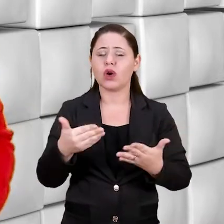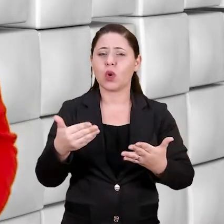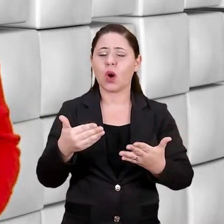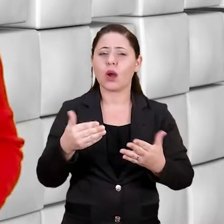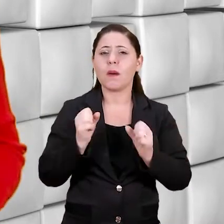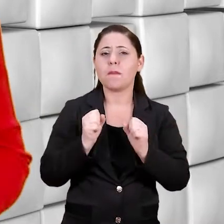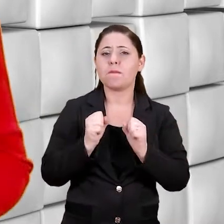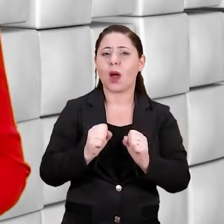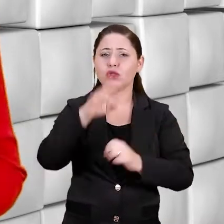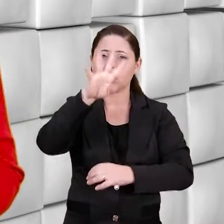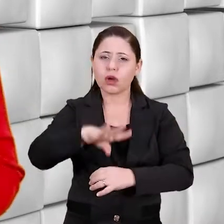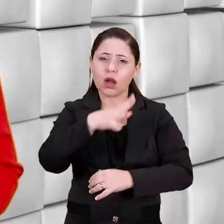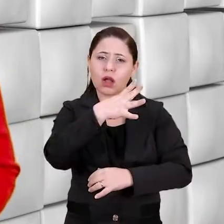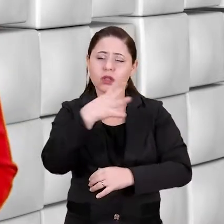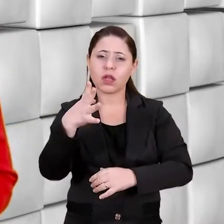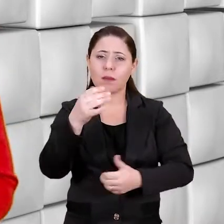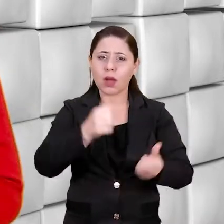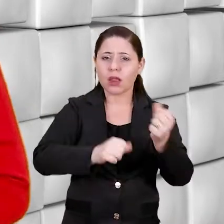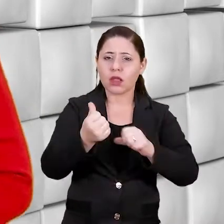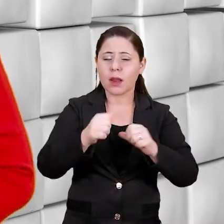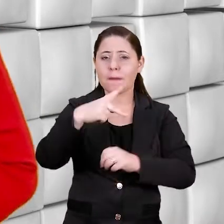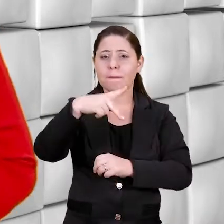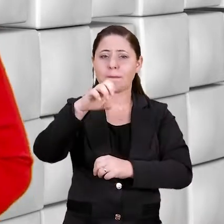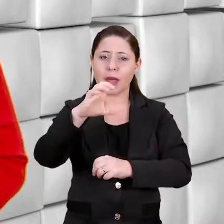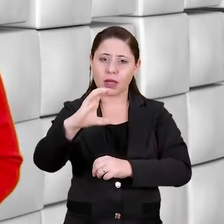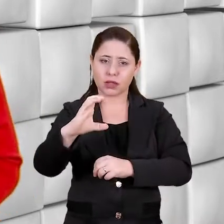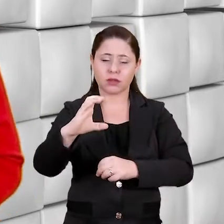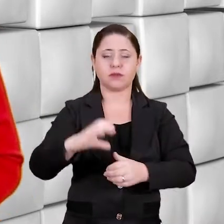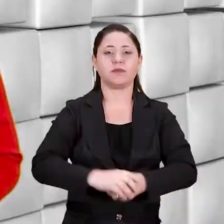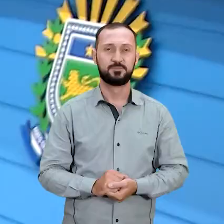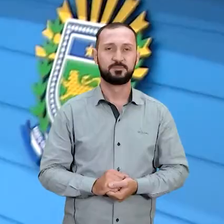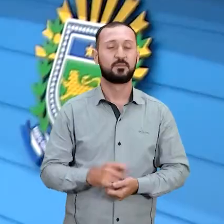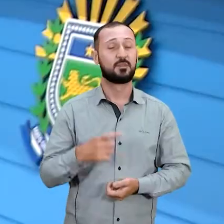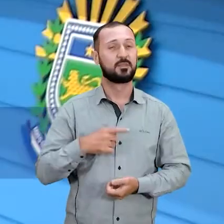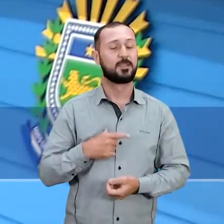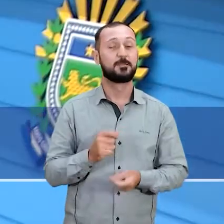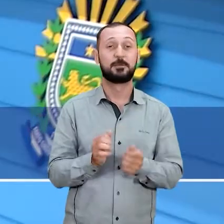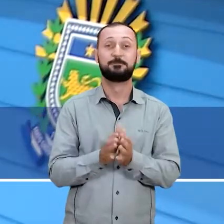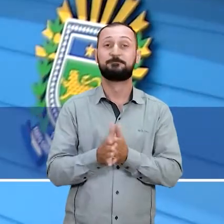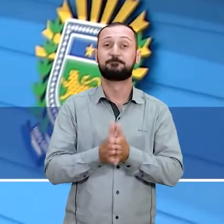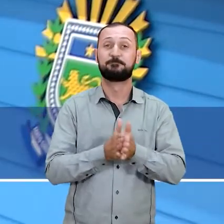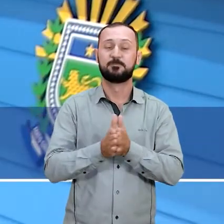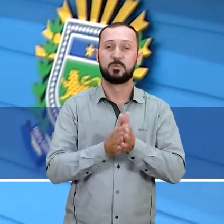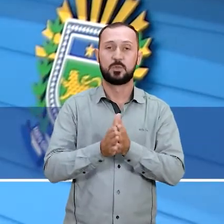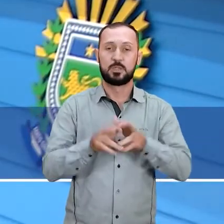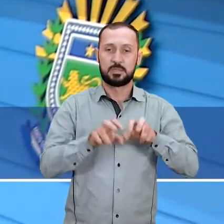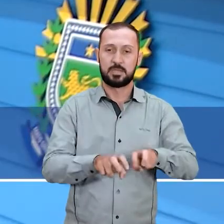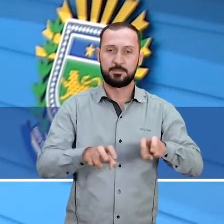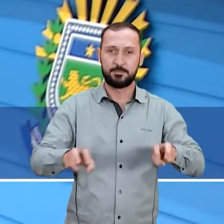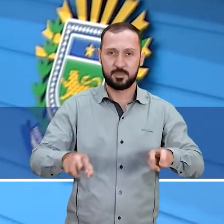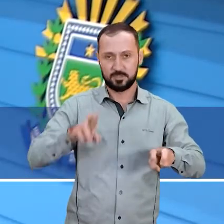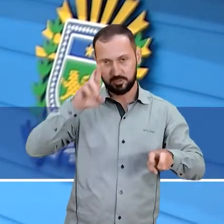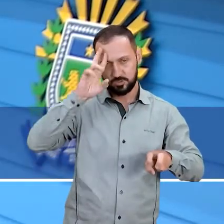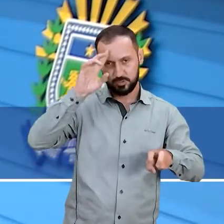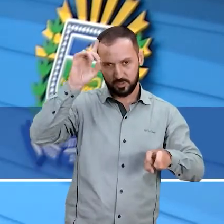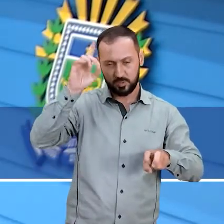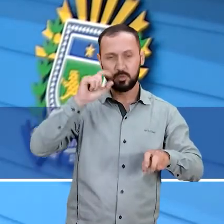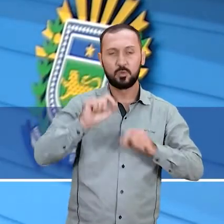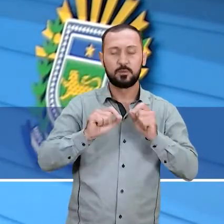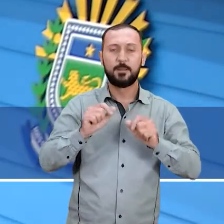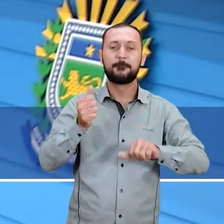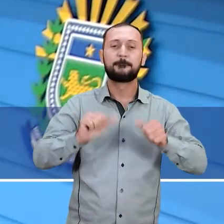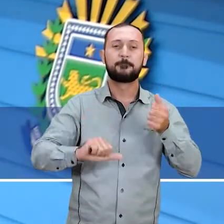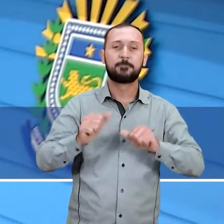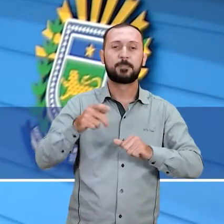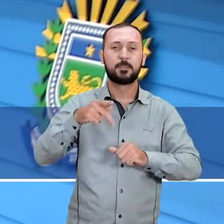discutem agora um possível calendário para análise da PEC. Há uma expectativa da mesa diretora para a condução dos trabalhos